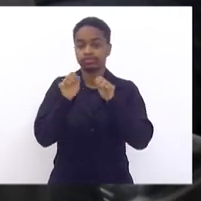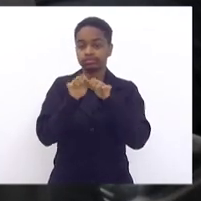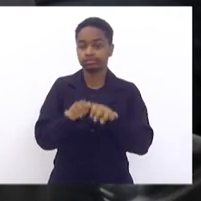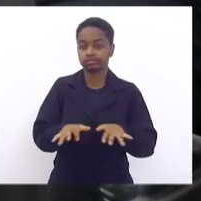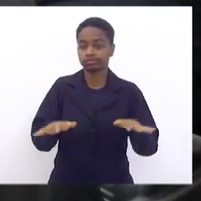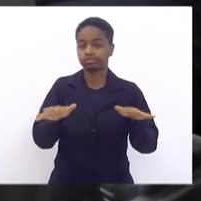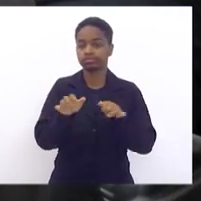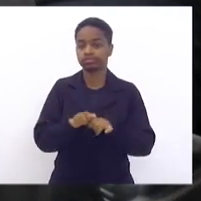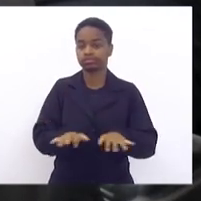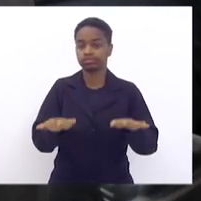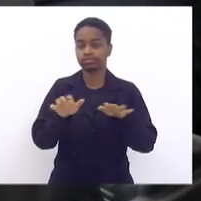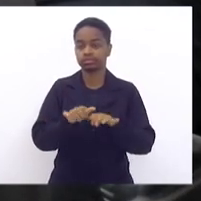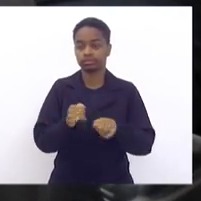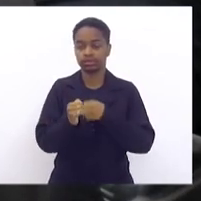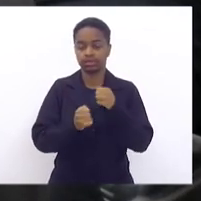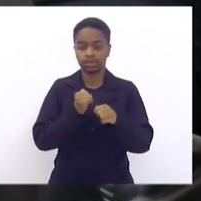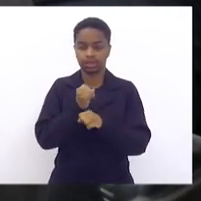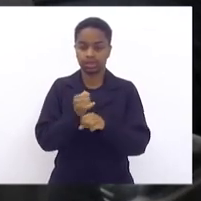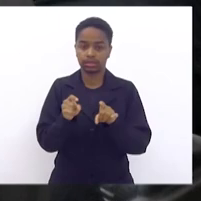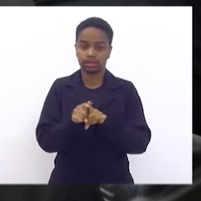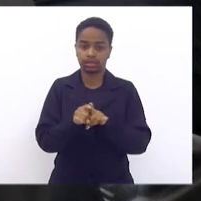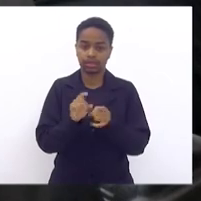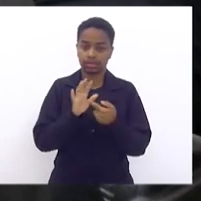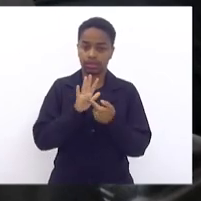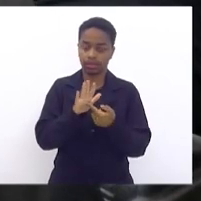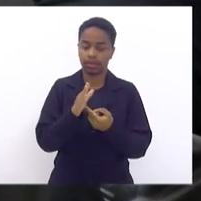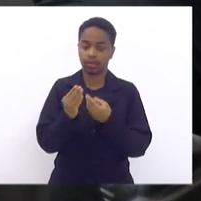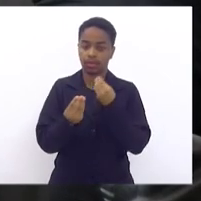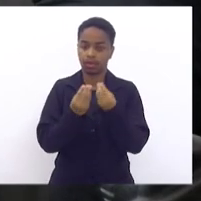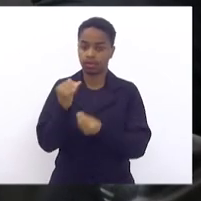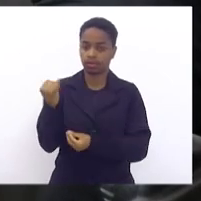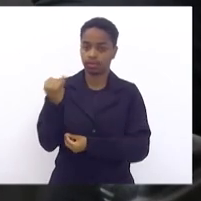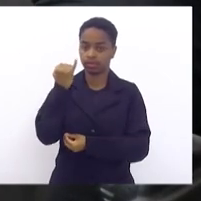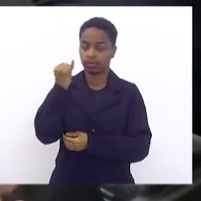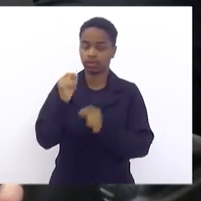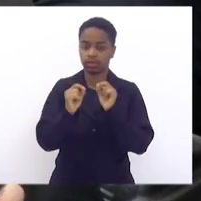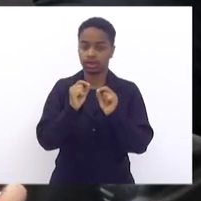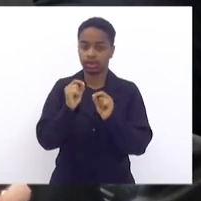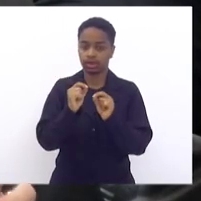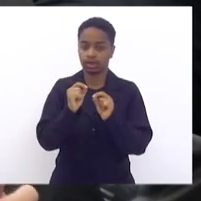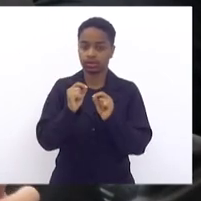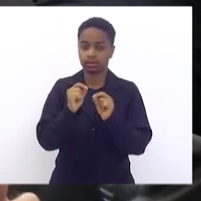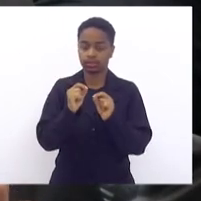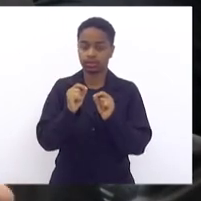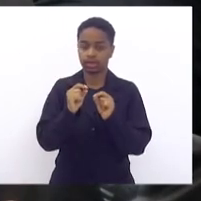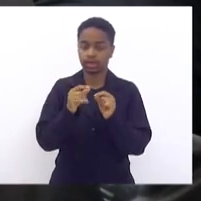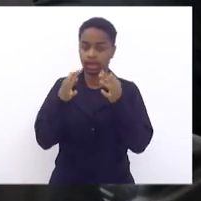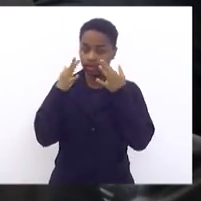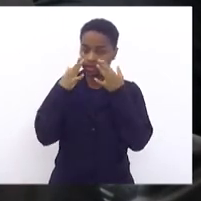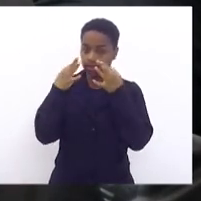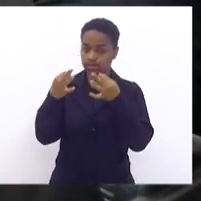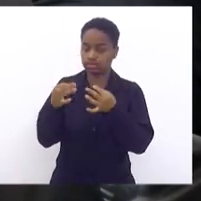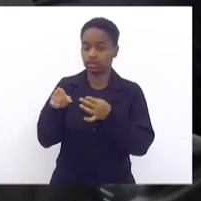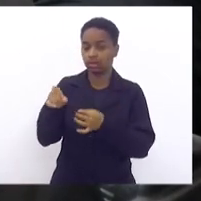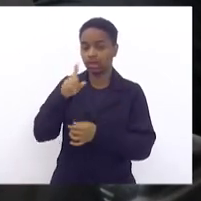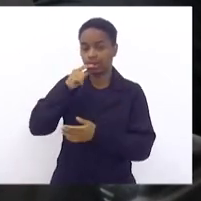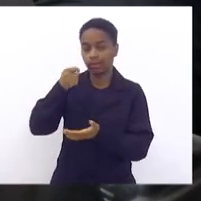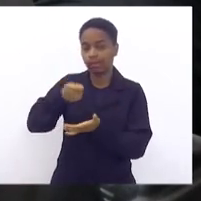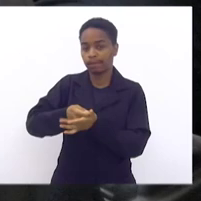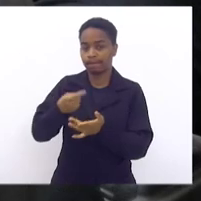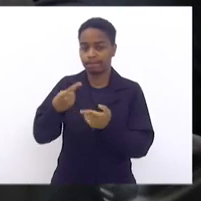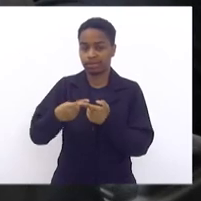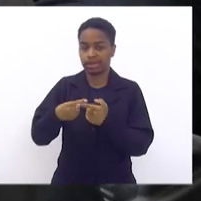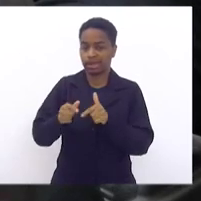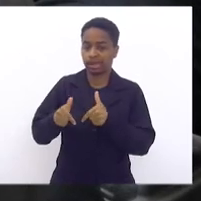vem sendo disseminado na internet, que também reforça esse instrumento que é o nosso patriarcado de uma forma muito intensa,